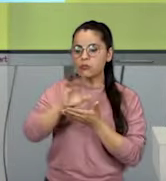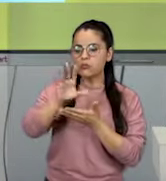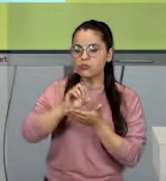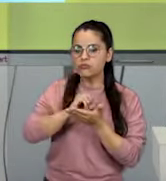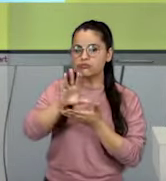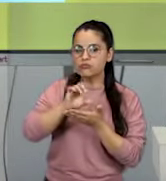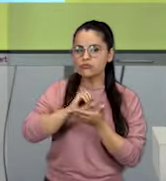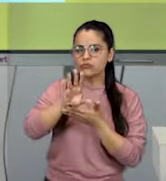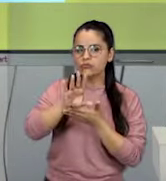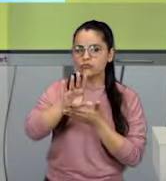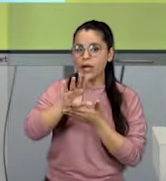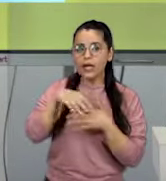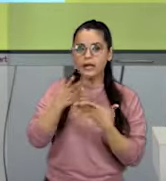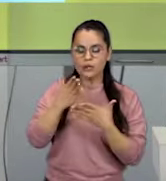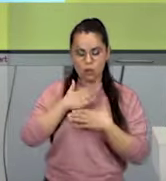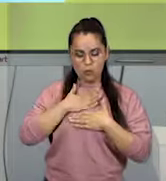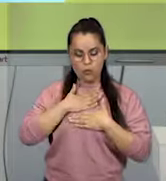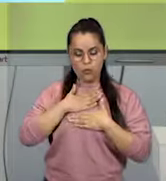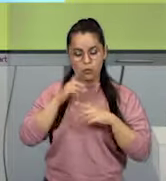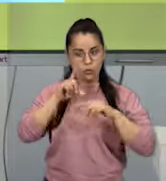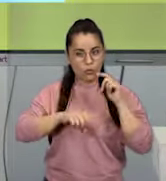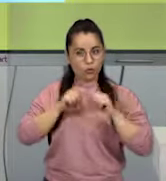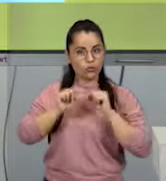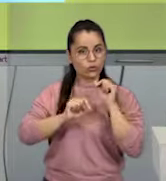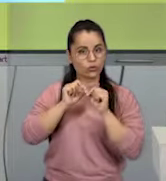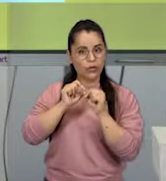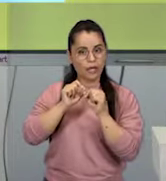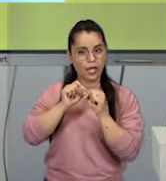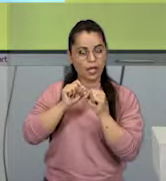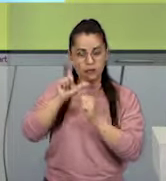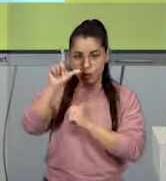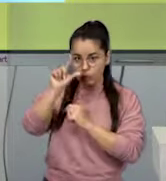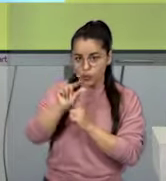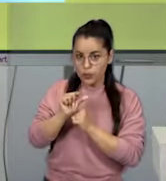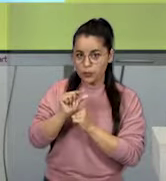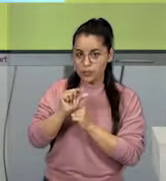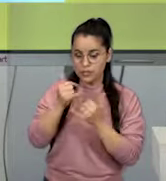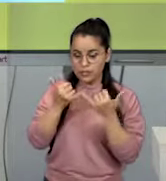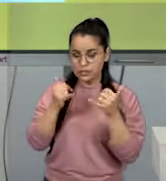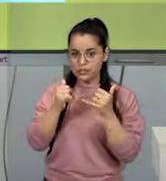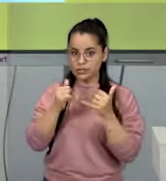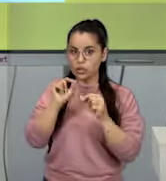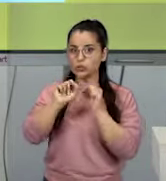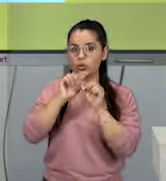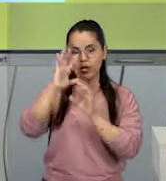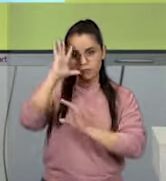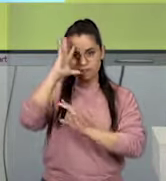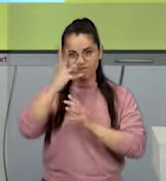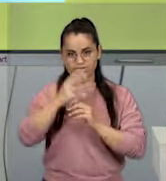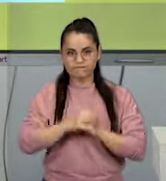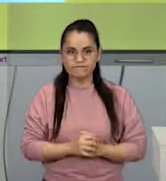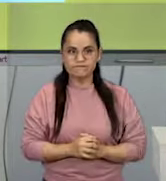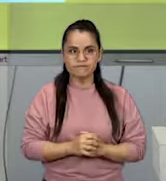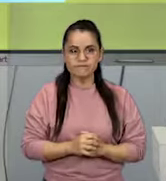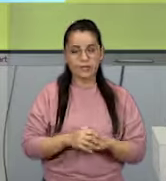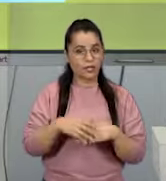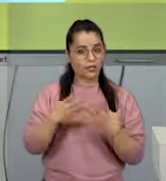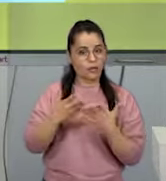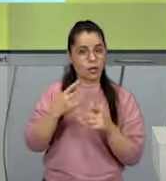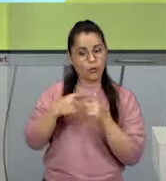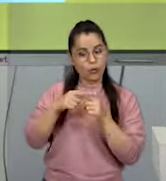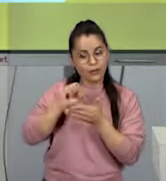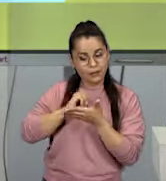sistema Então o meu produto ele tem que ter menos energia do que o meu reagente e não é uma